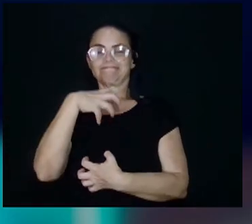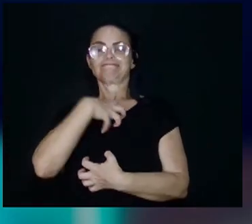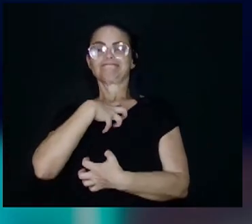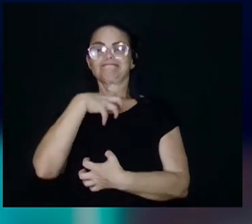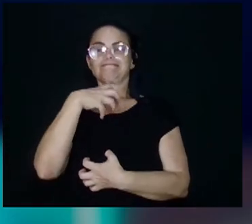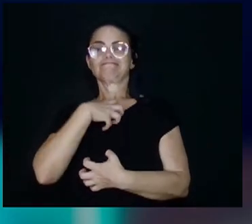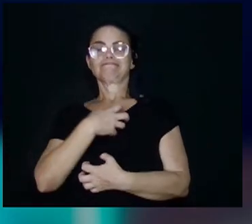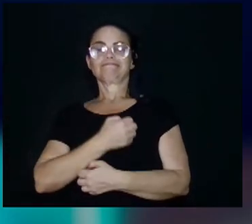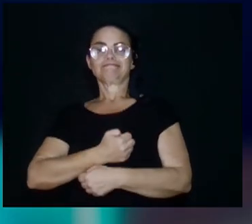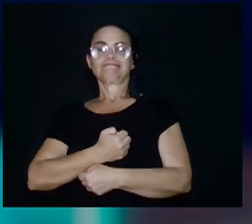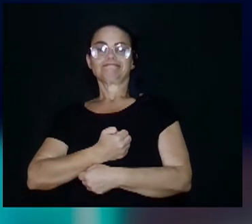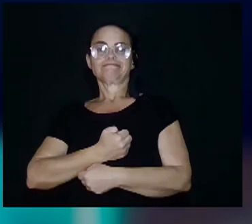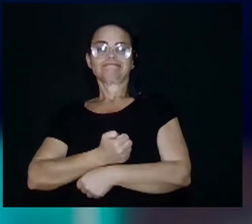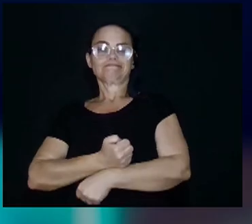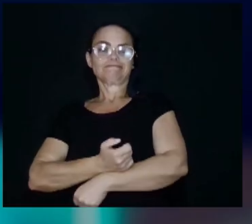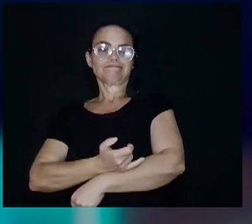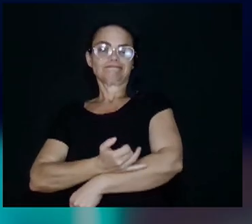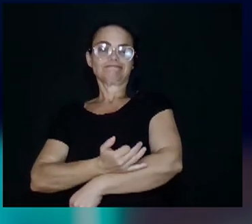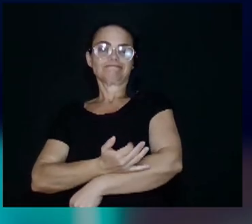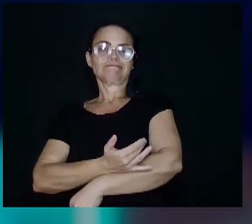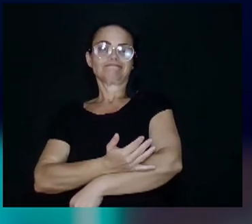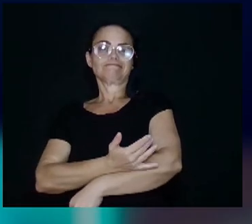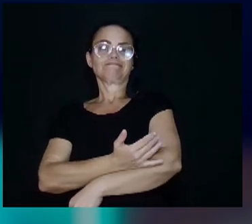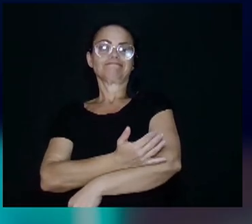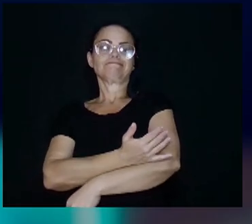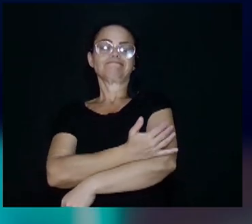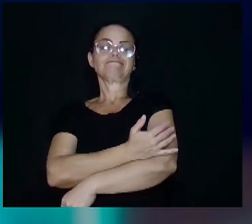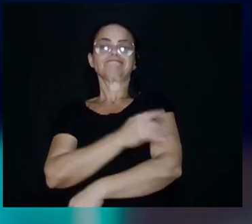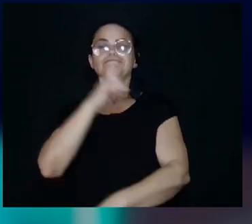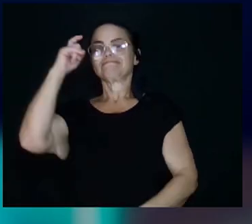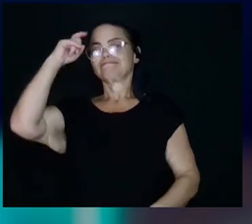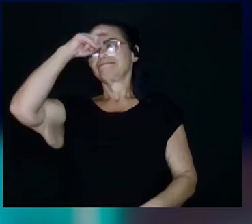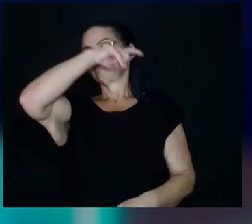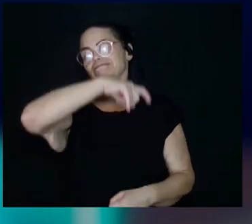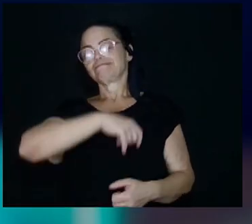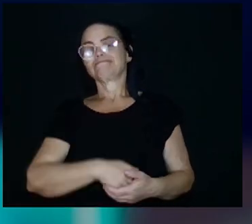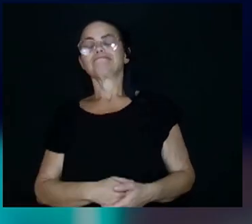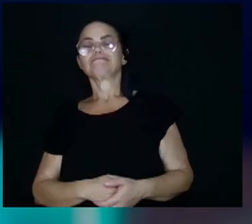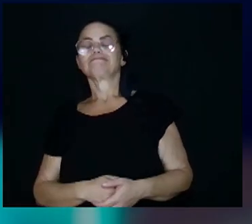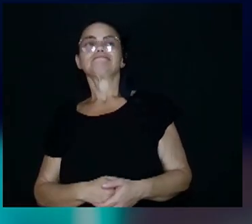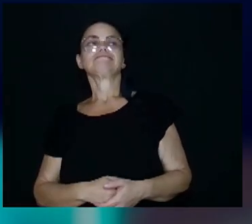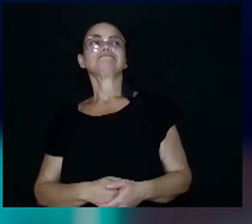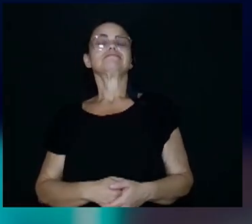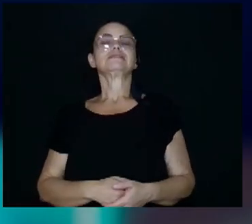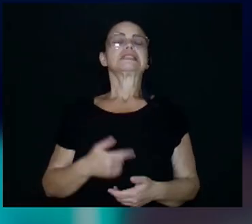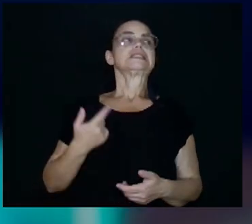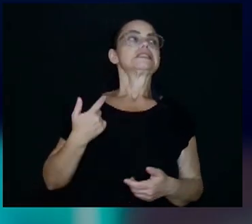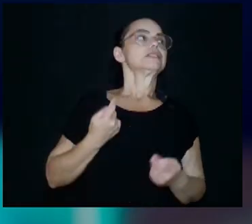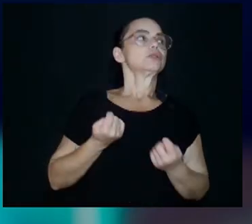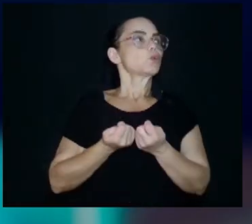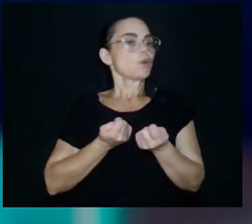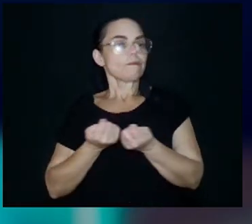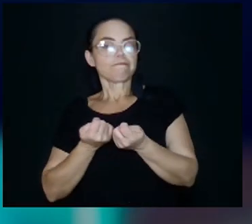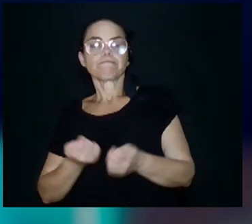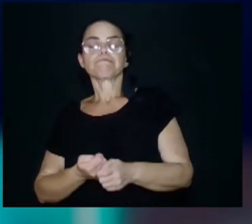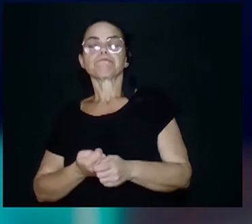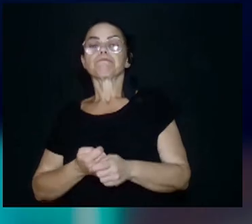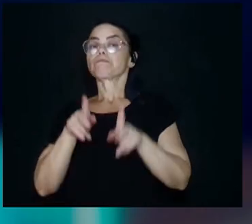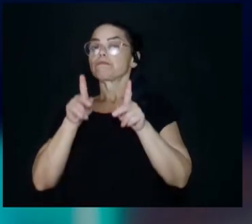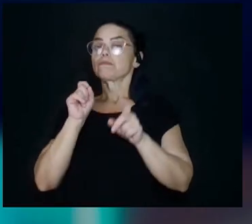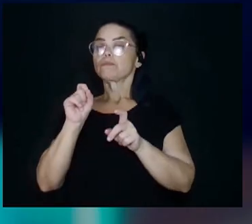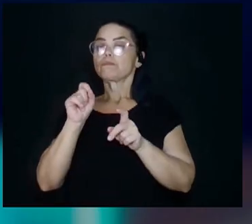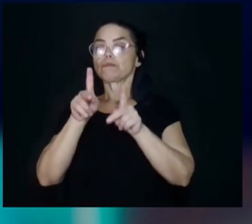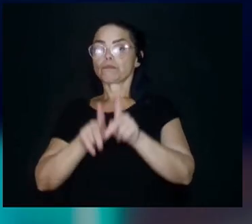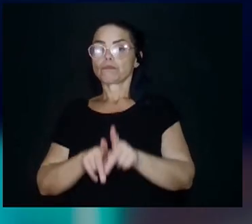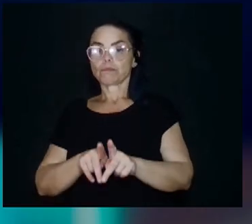que tornam a gagueira algo muito difícil de lidar. Então, o que a população e a sociedade vê? O que está ali na ponta